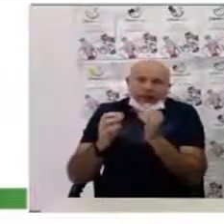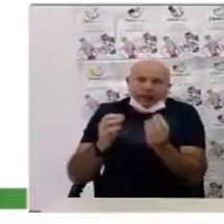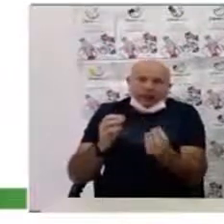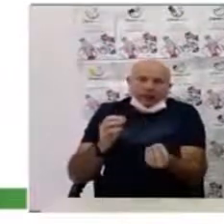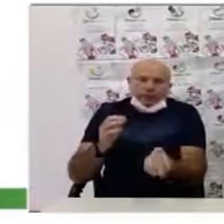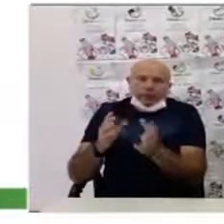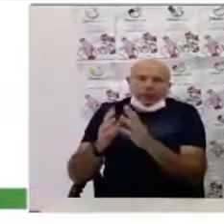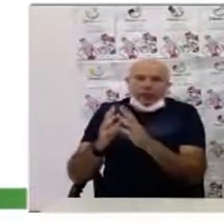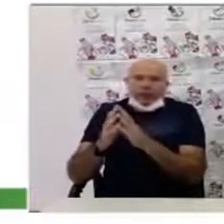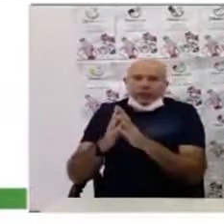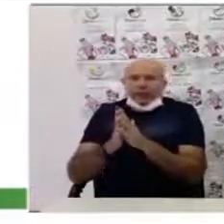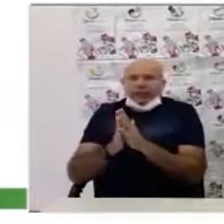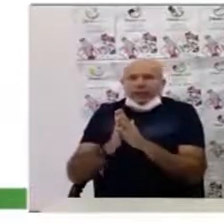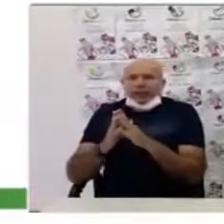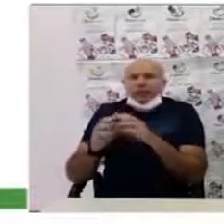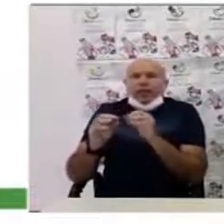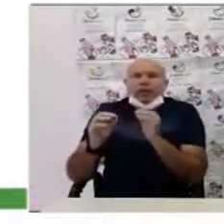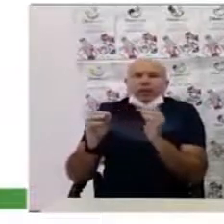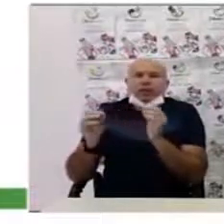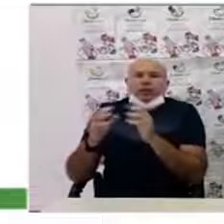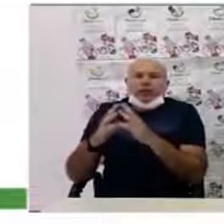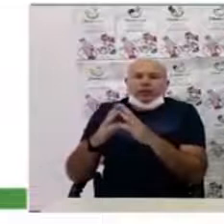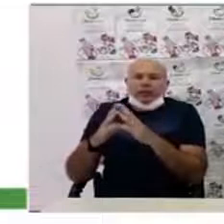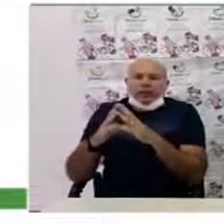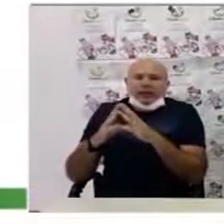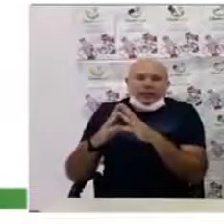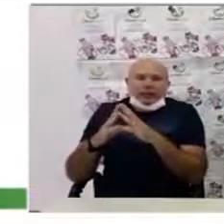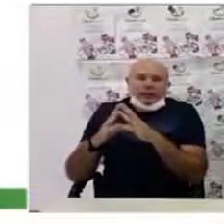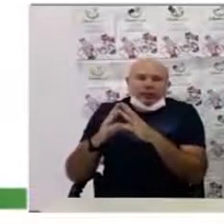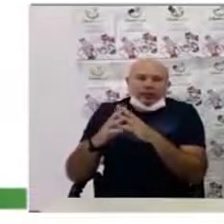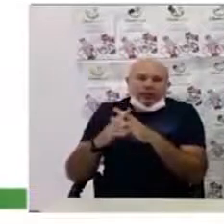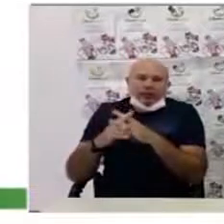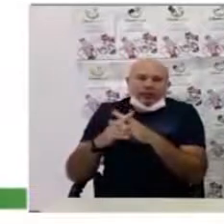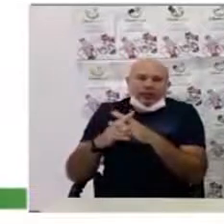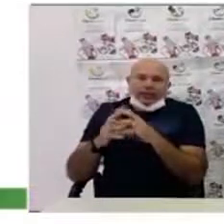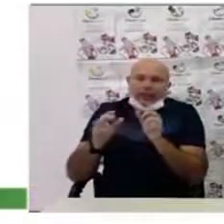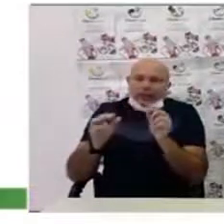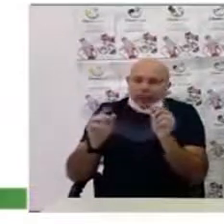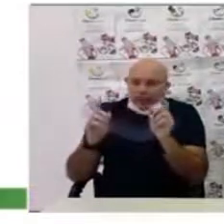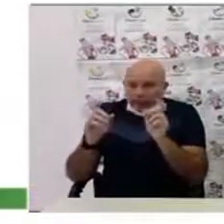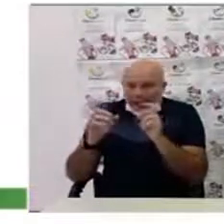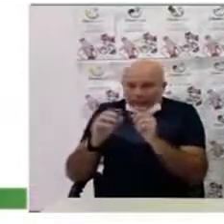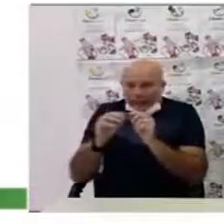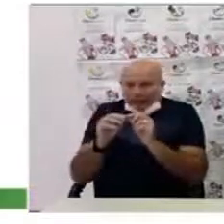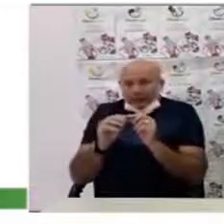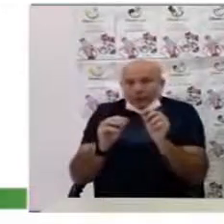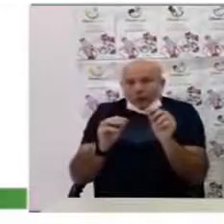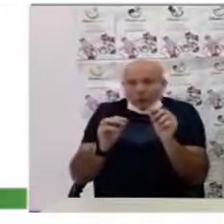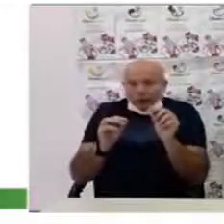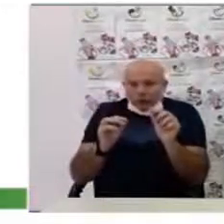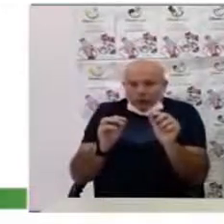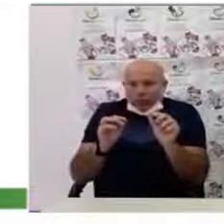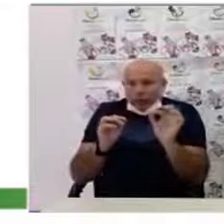próton tem carga positiva, o elétron tem carga negativa e o nêutron tem carga nula, né? Carga zero. Só um parênteses.